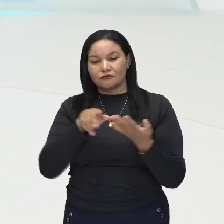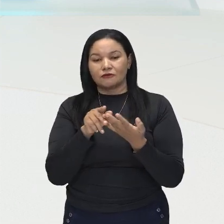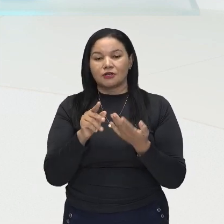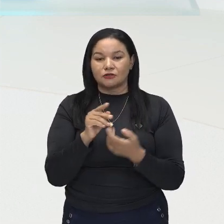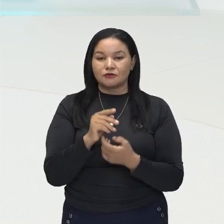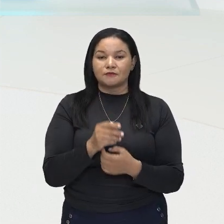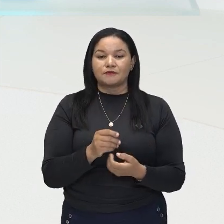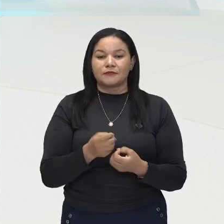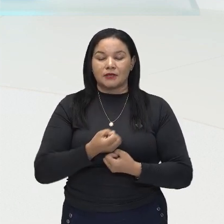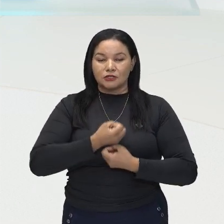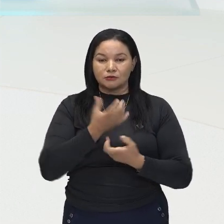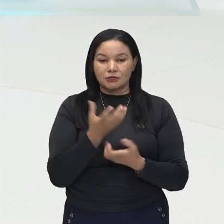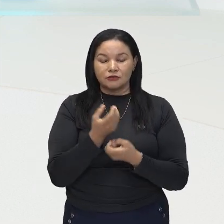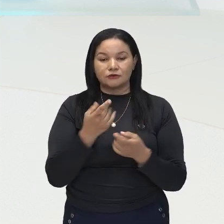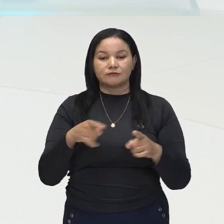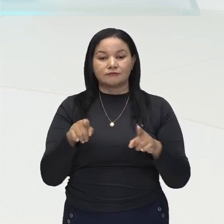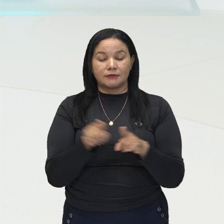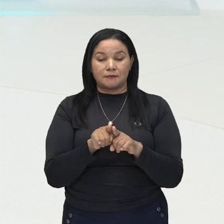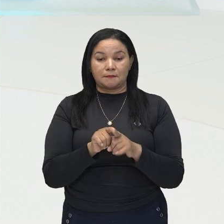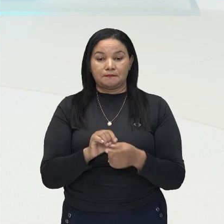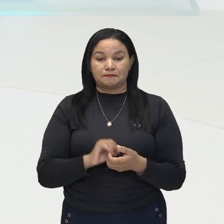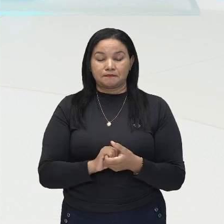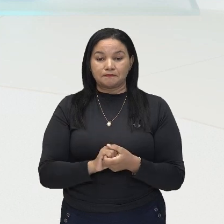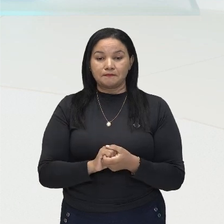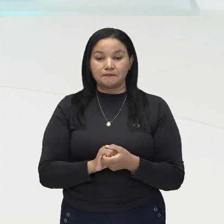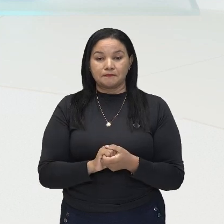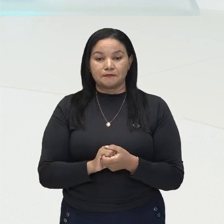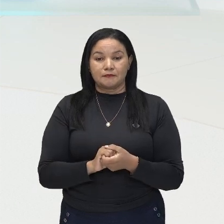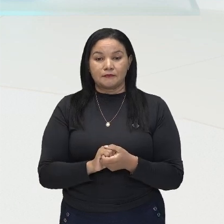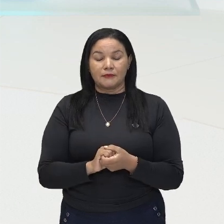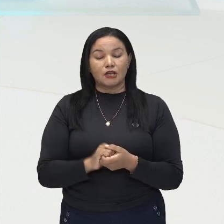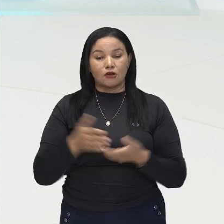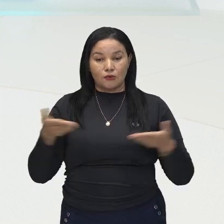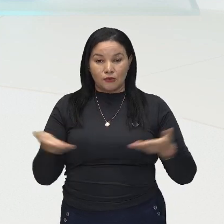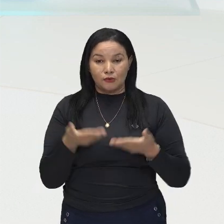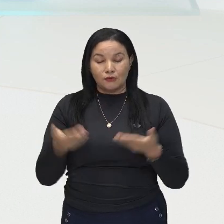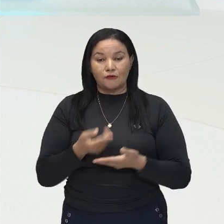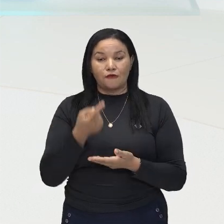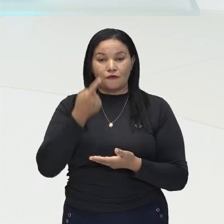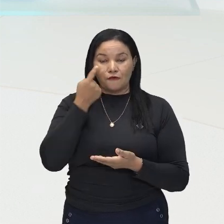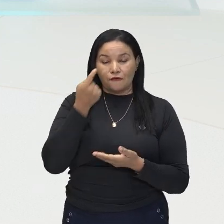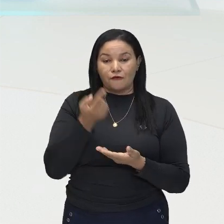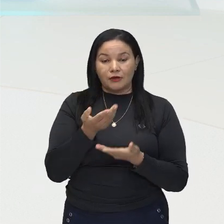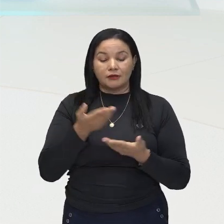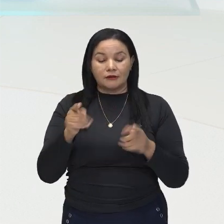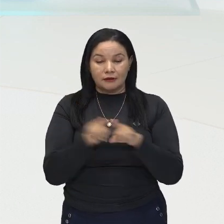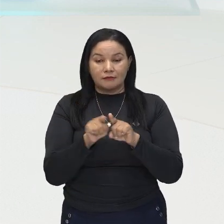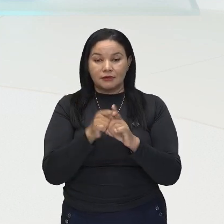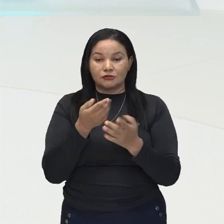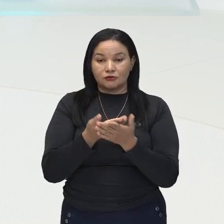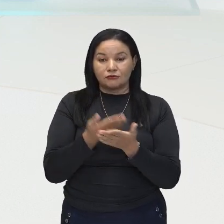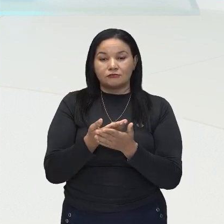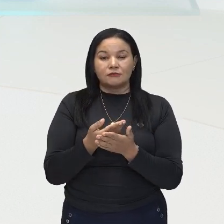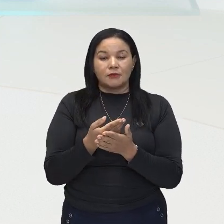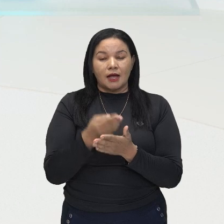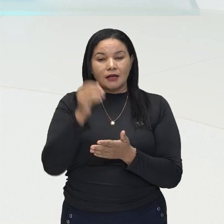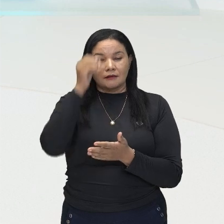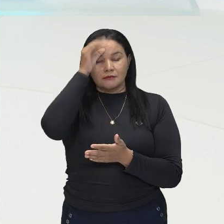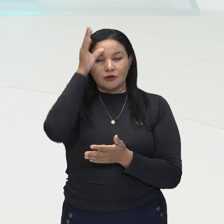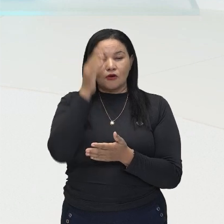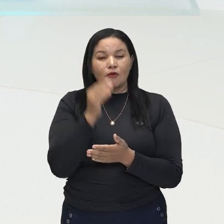certo? Assim, hoje estamos revendo e compreendendo um pouco mais sobre o